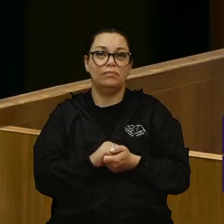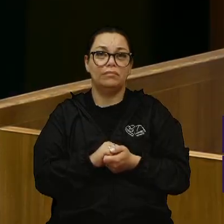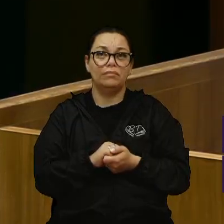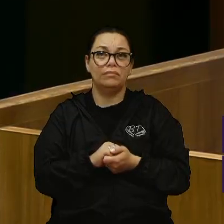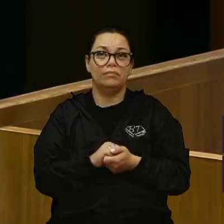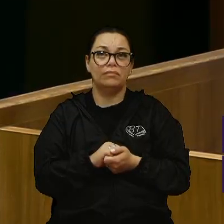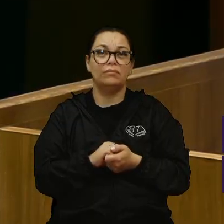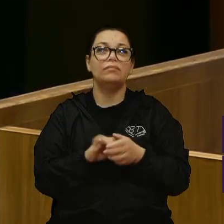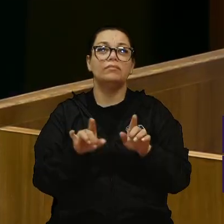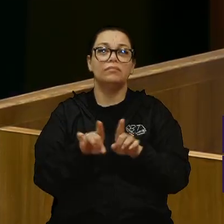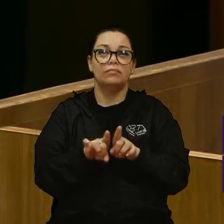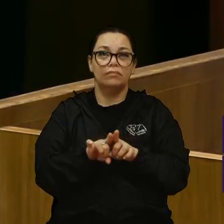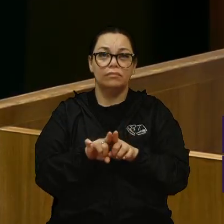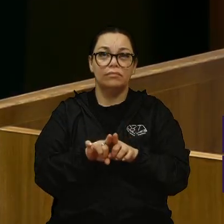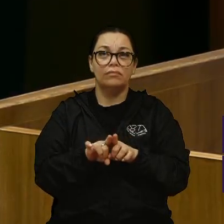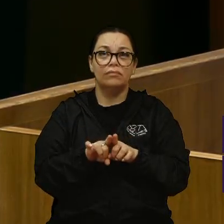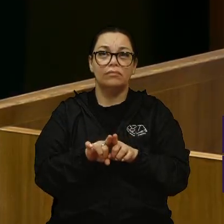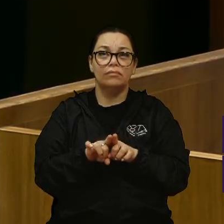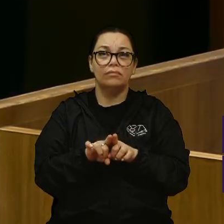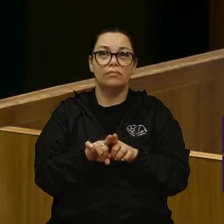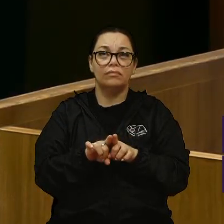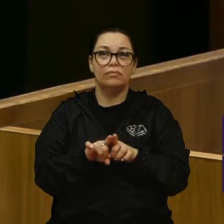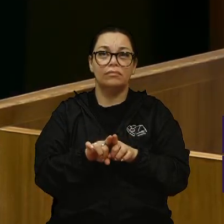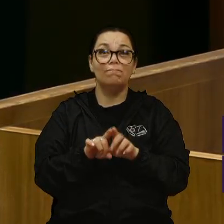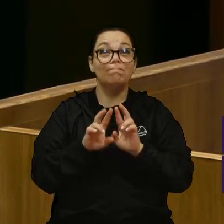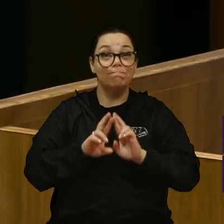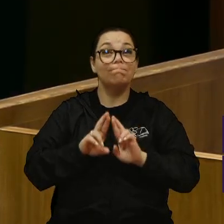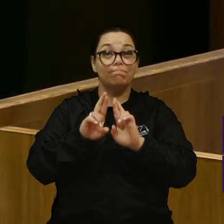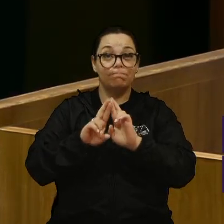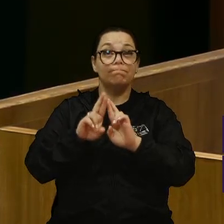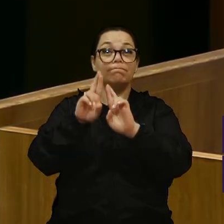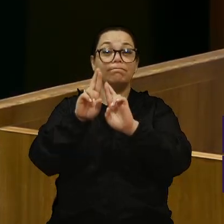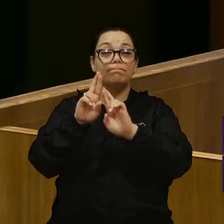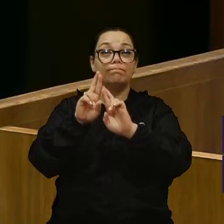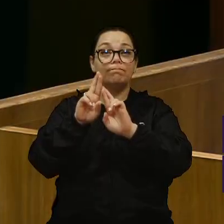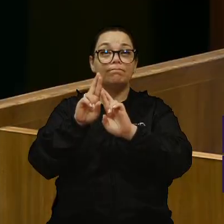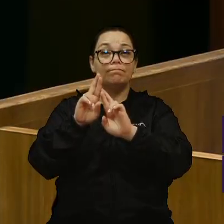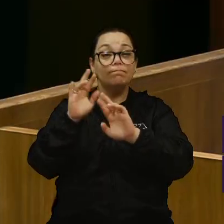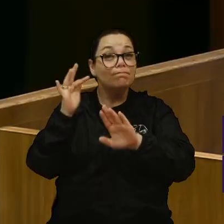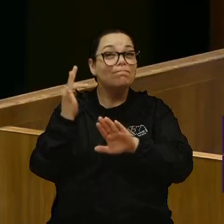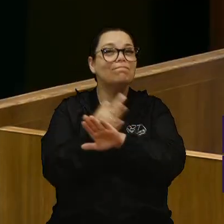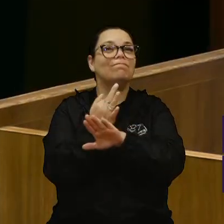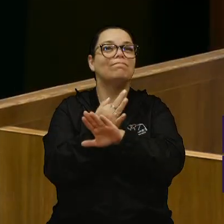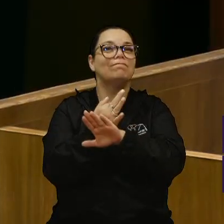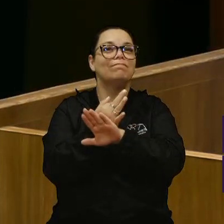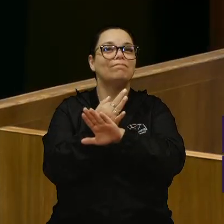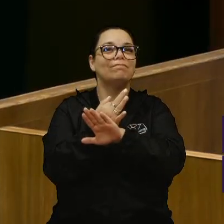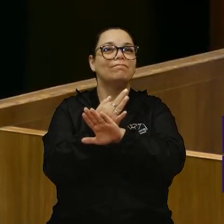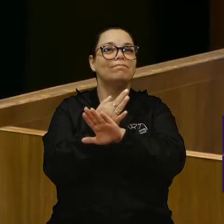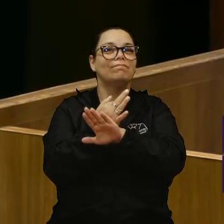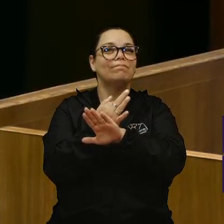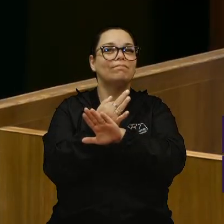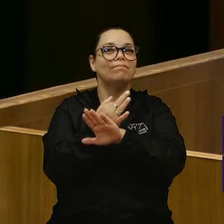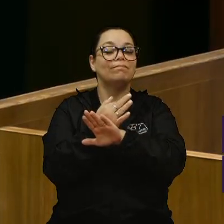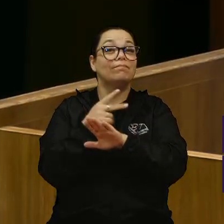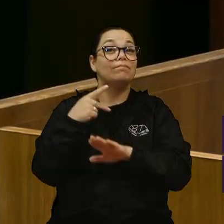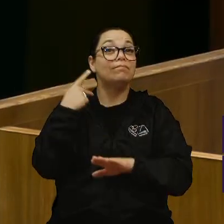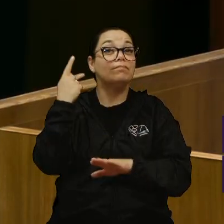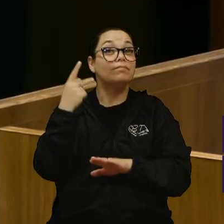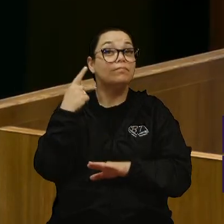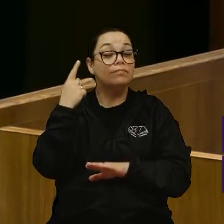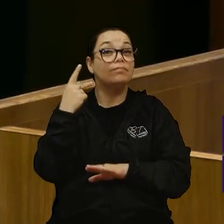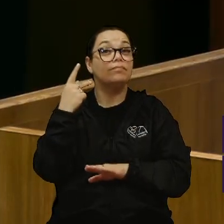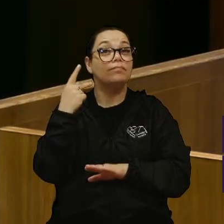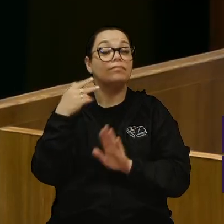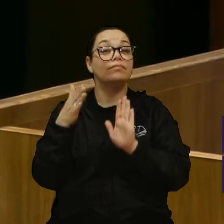Há também uma dimensão de esperança teimosa. Um catador comentou sobre a política e